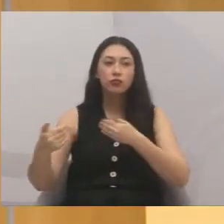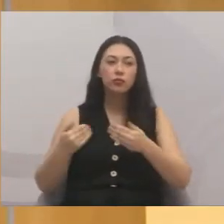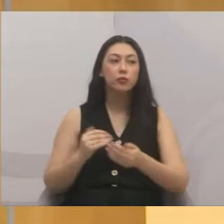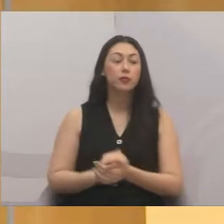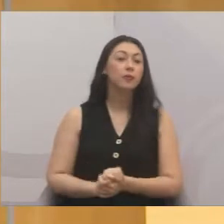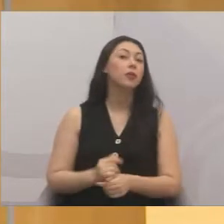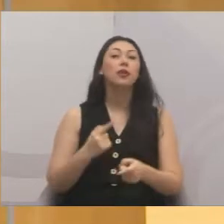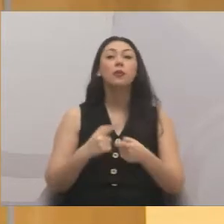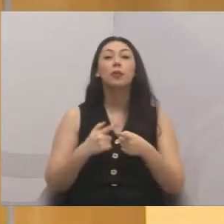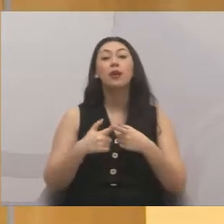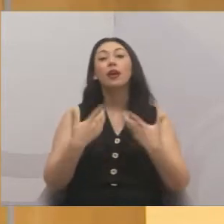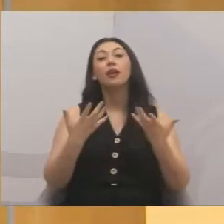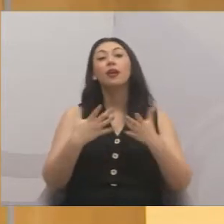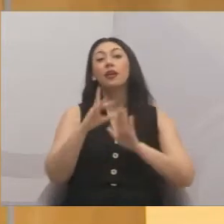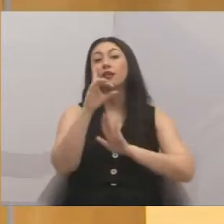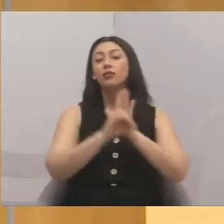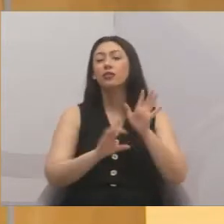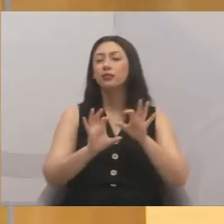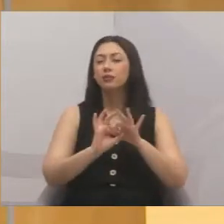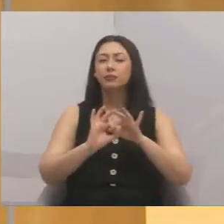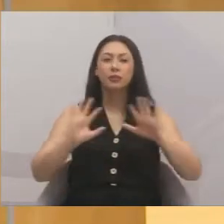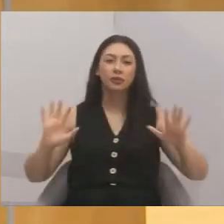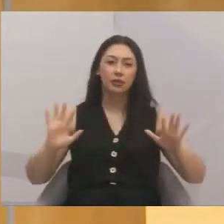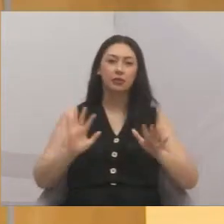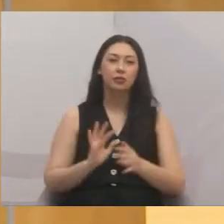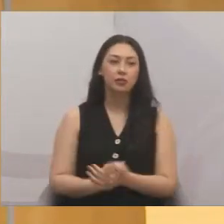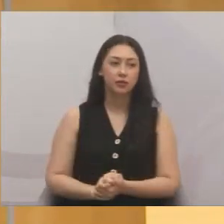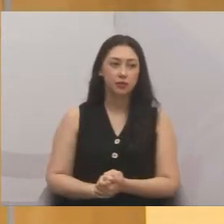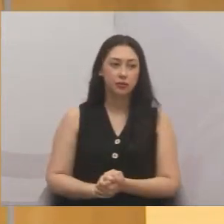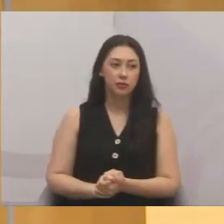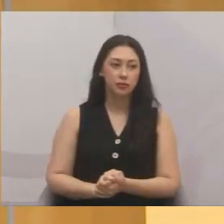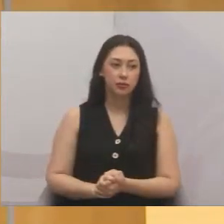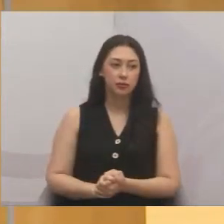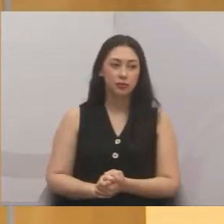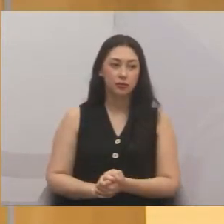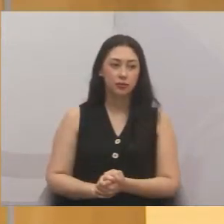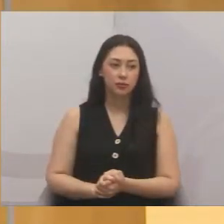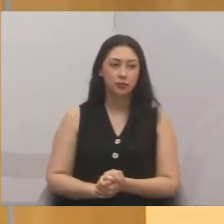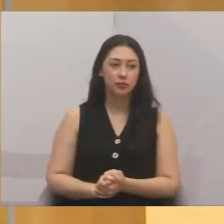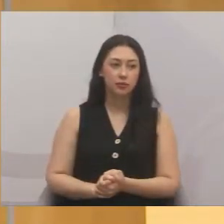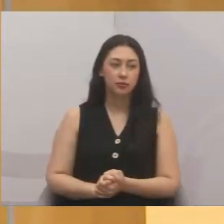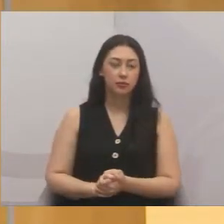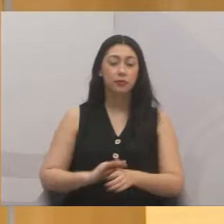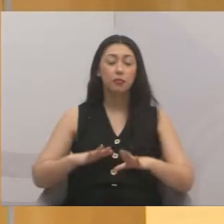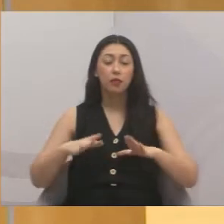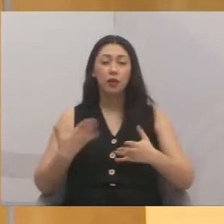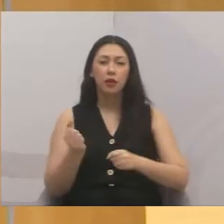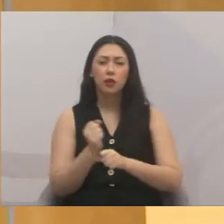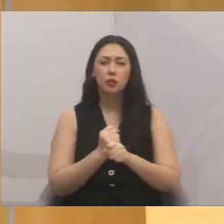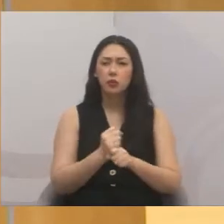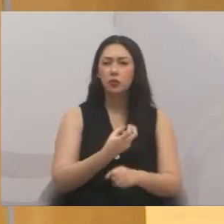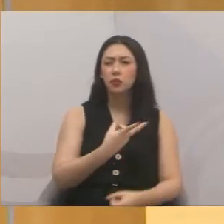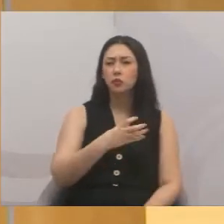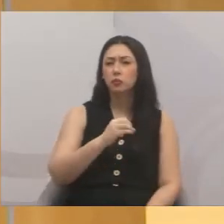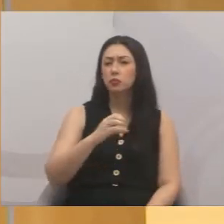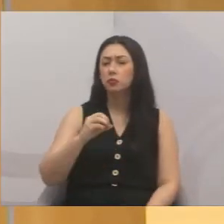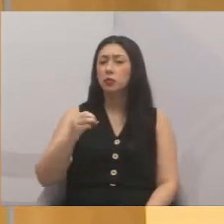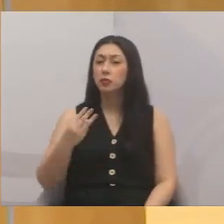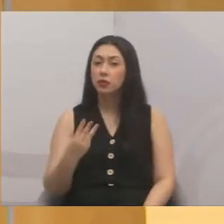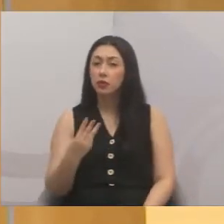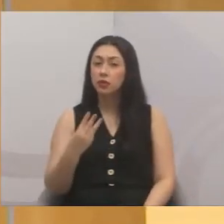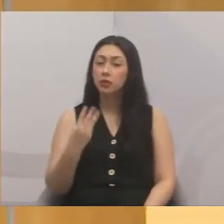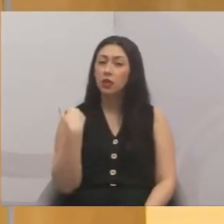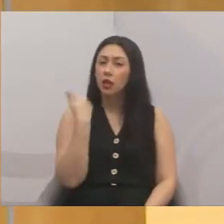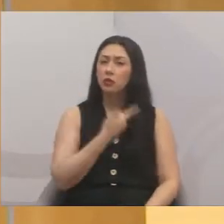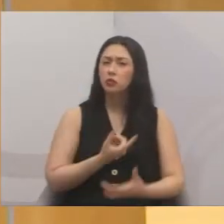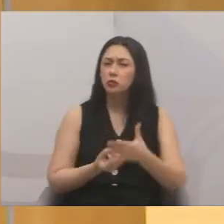ele só queria direito à liberdade e a respeito. E aí, a partir de 2003, que a gente estabelece